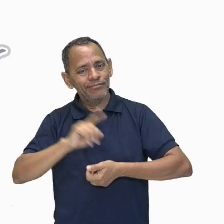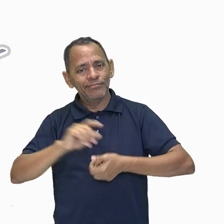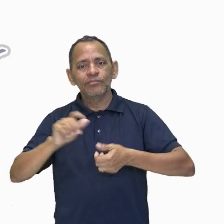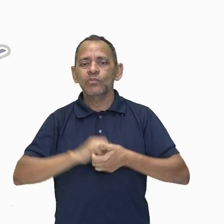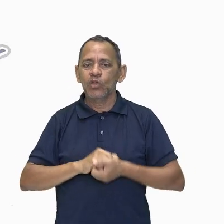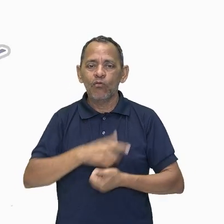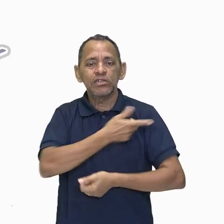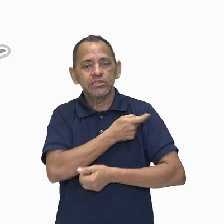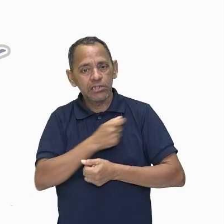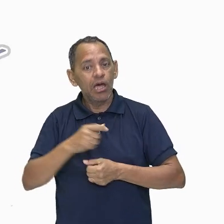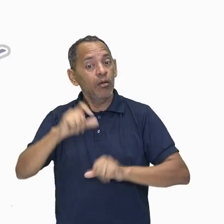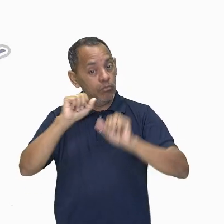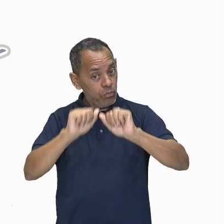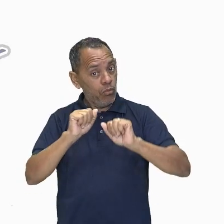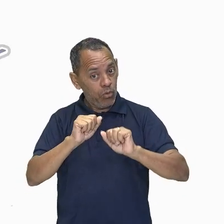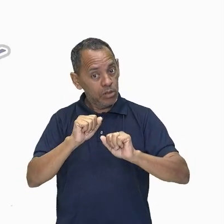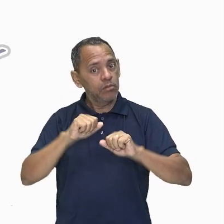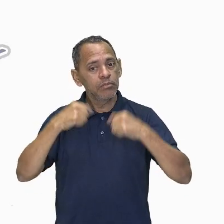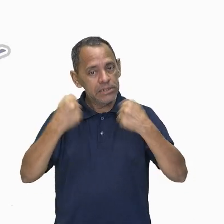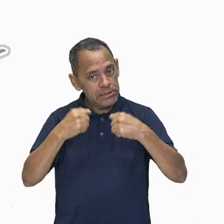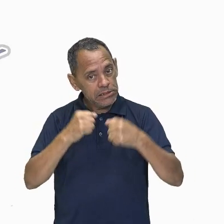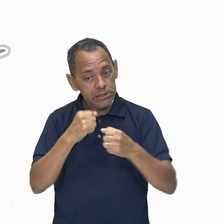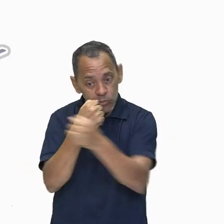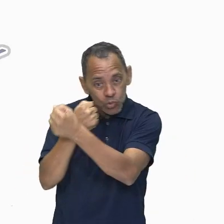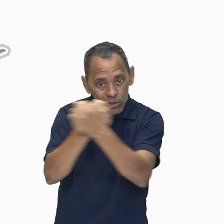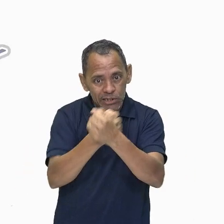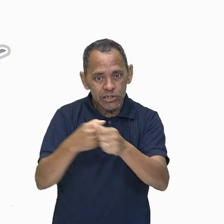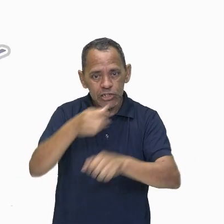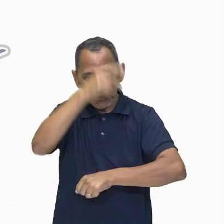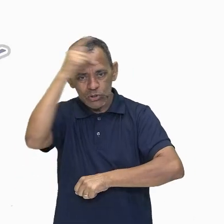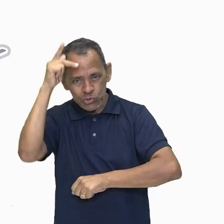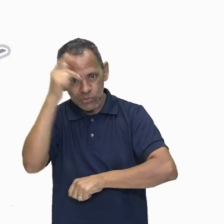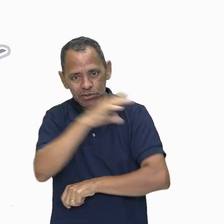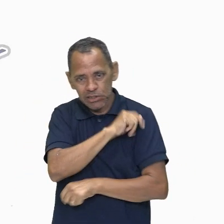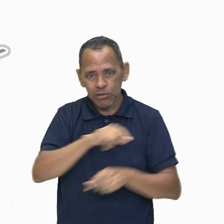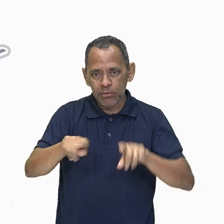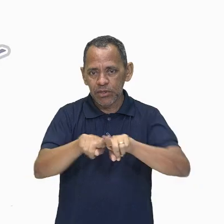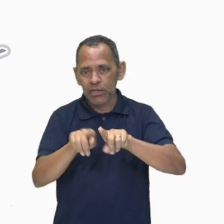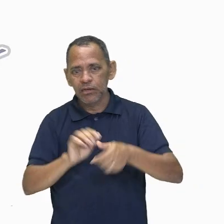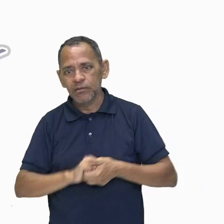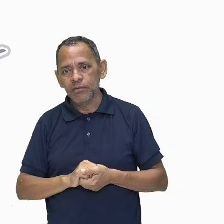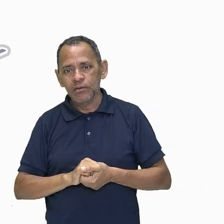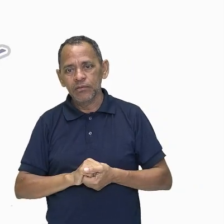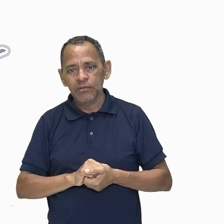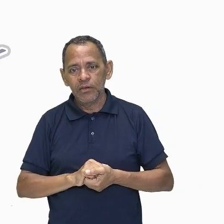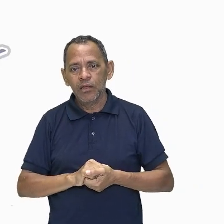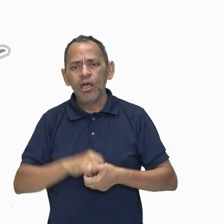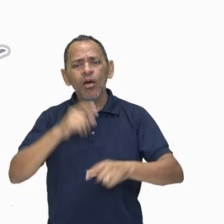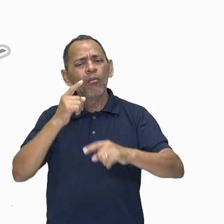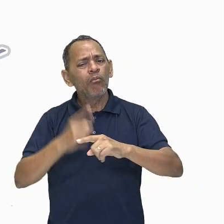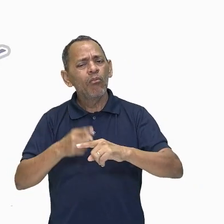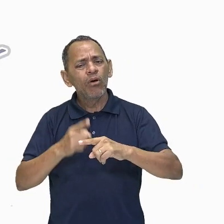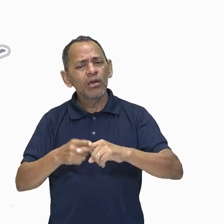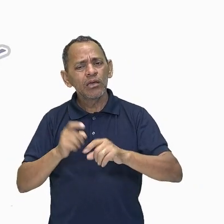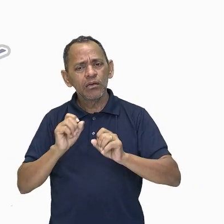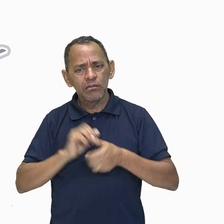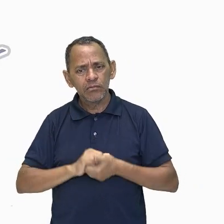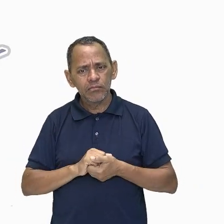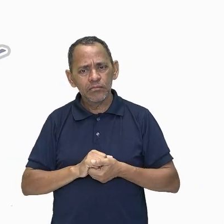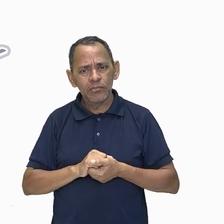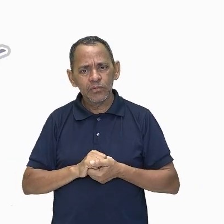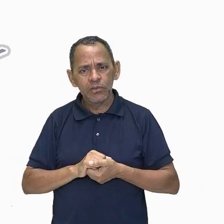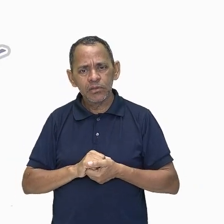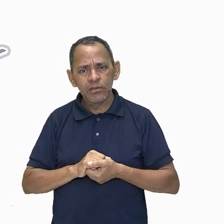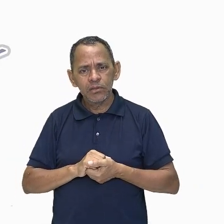de proteger as pessoas que você ama. Um outro ponto importante é que, porque você deve refletir, por que nós não